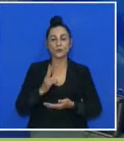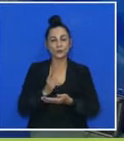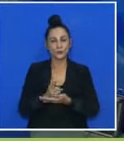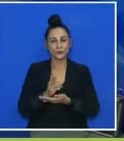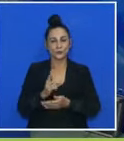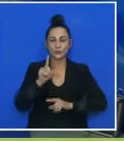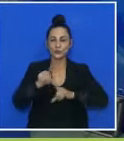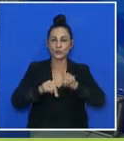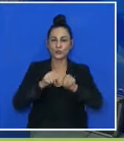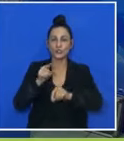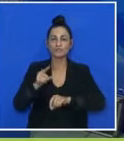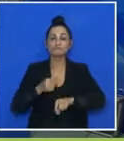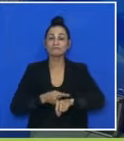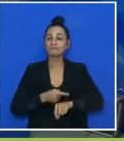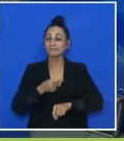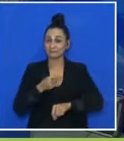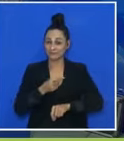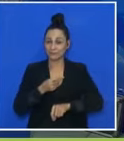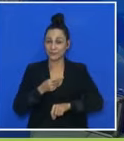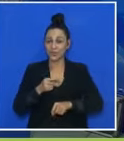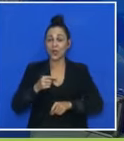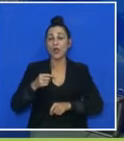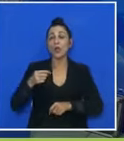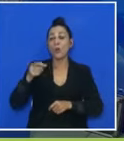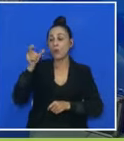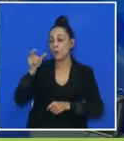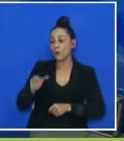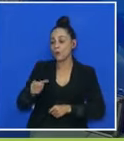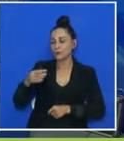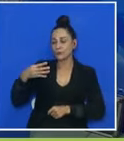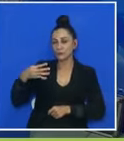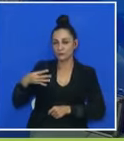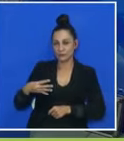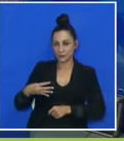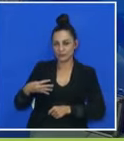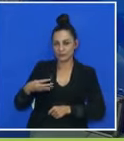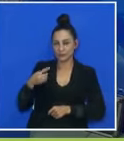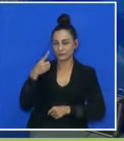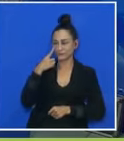Seguindo o nosso sorteio, vamos agora para a coluna 4.